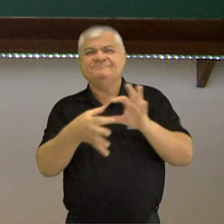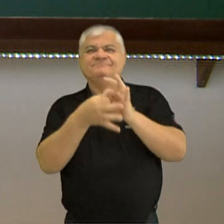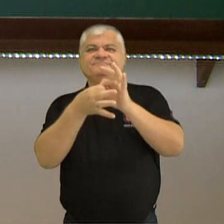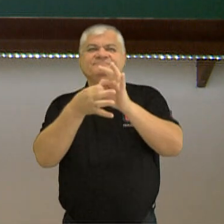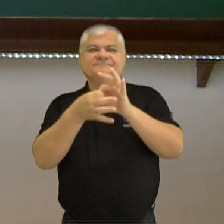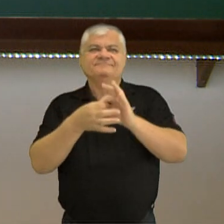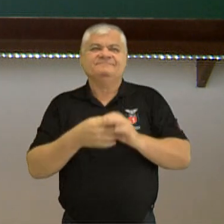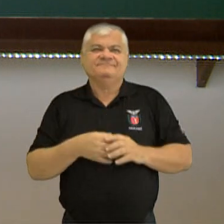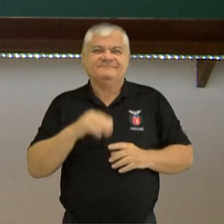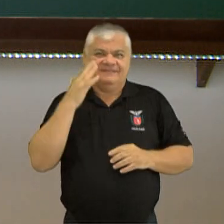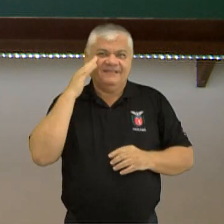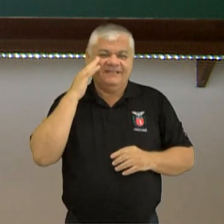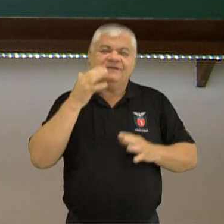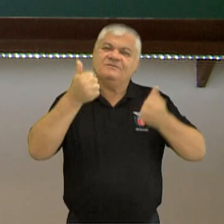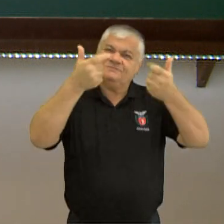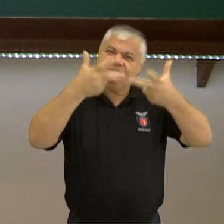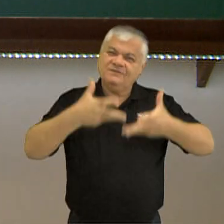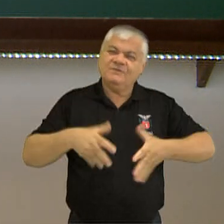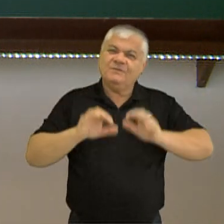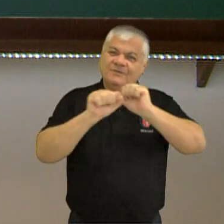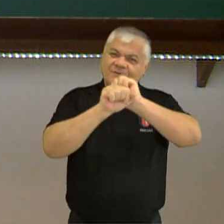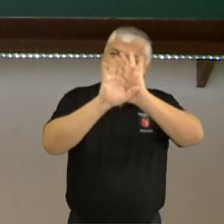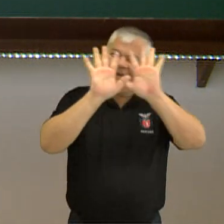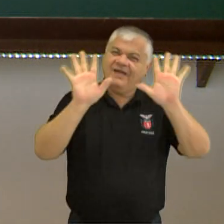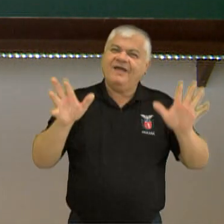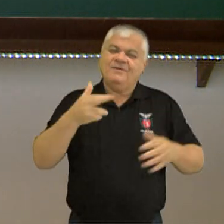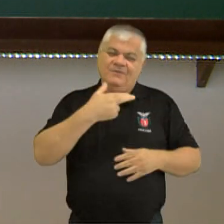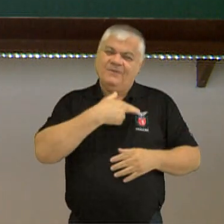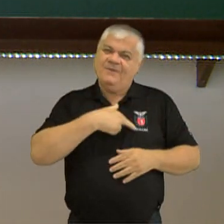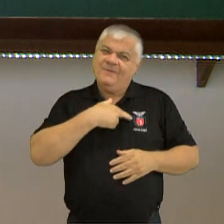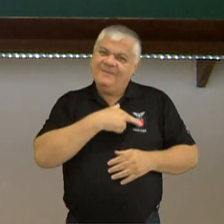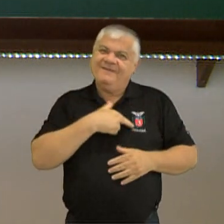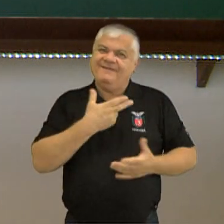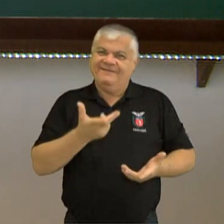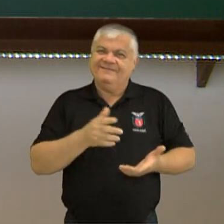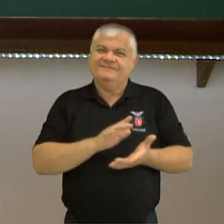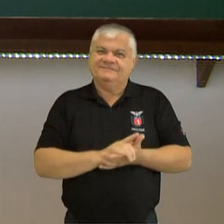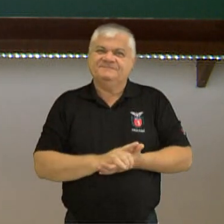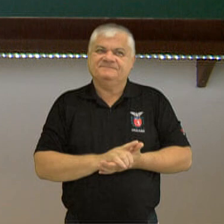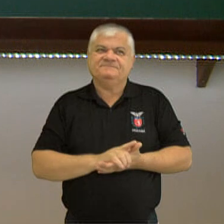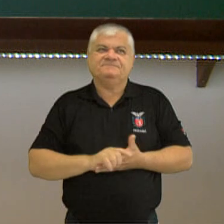não abafou a minha expectativa de um romance, tá vendo? Então, embora.